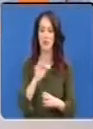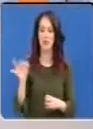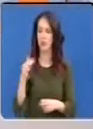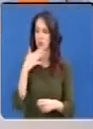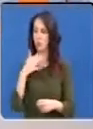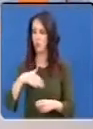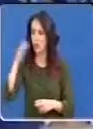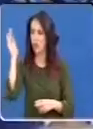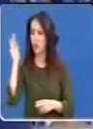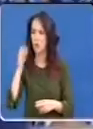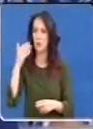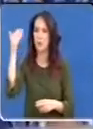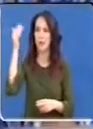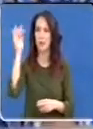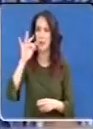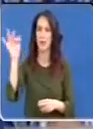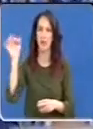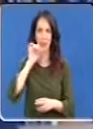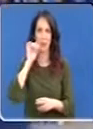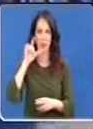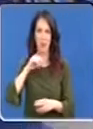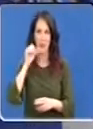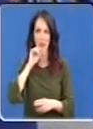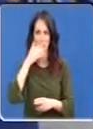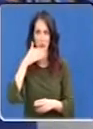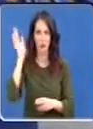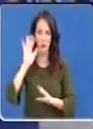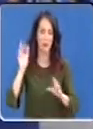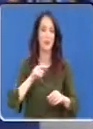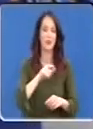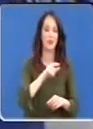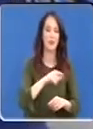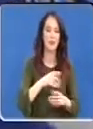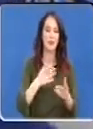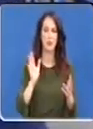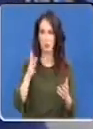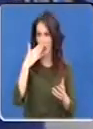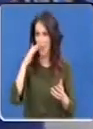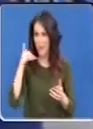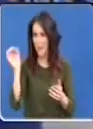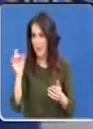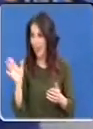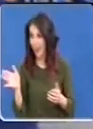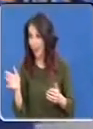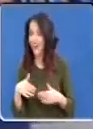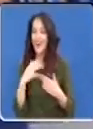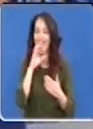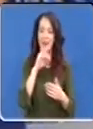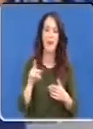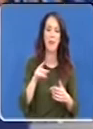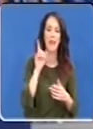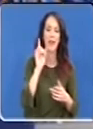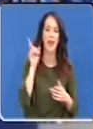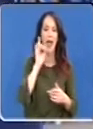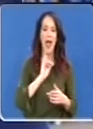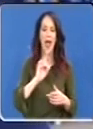anos. Parabéns, FF. Já tem vindo o FF. Nós encontramos que ela foi